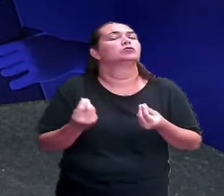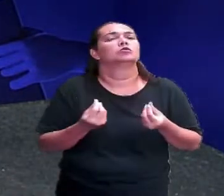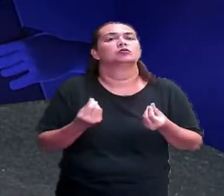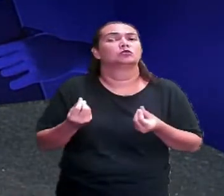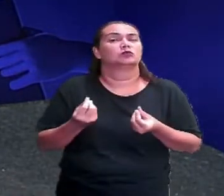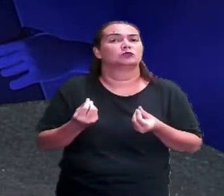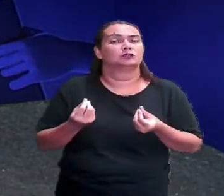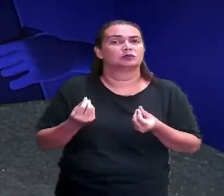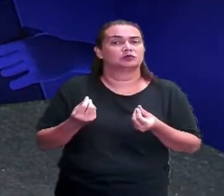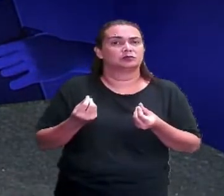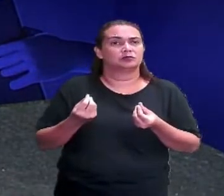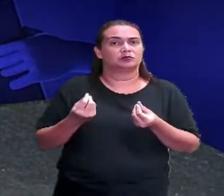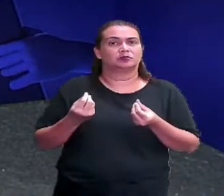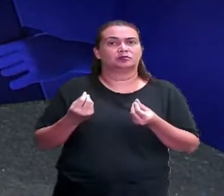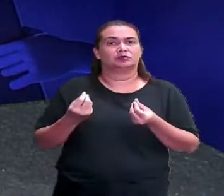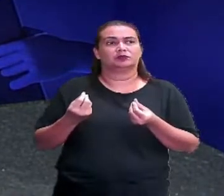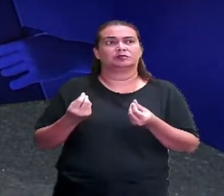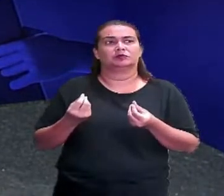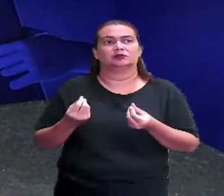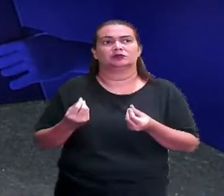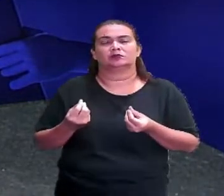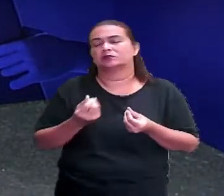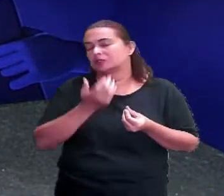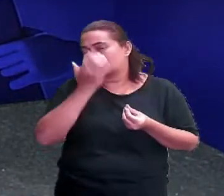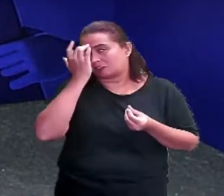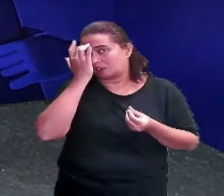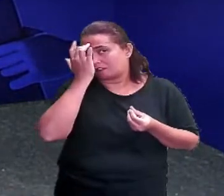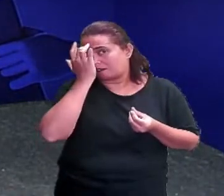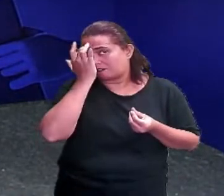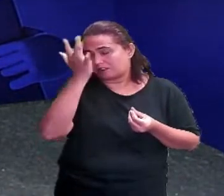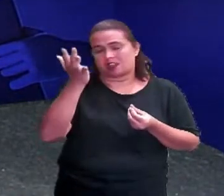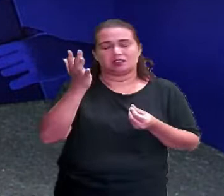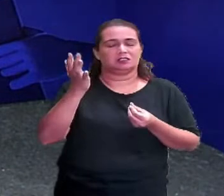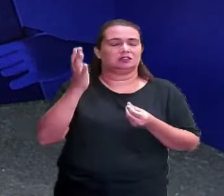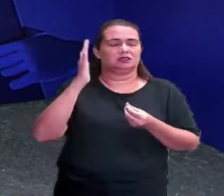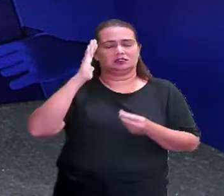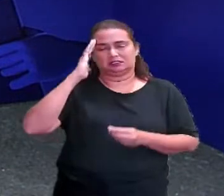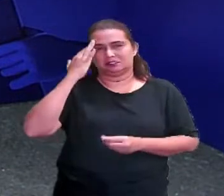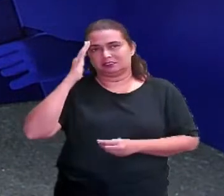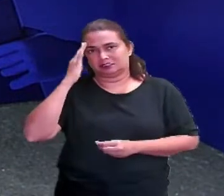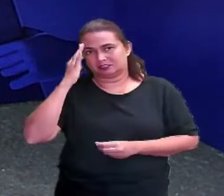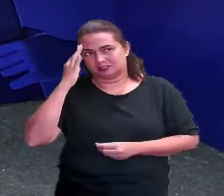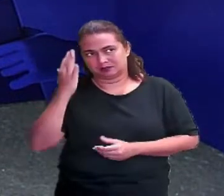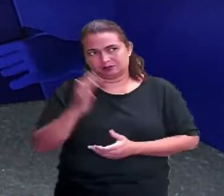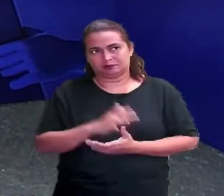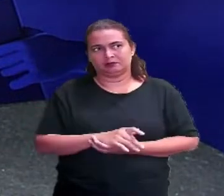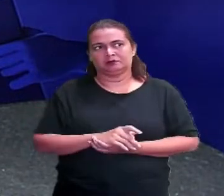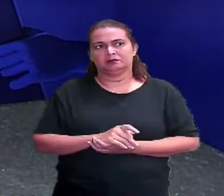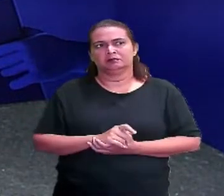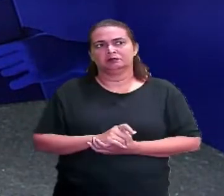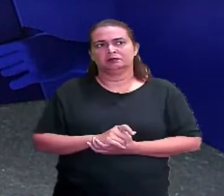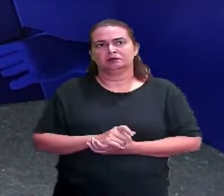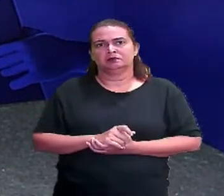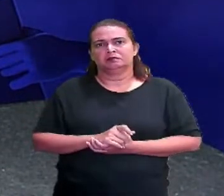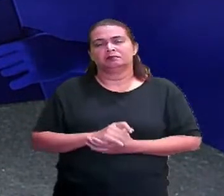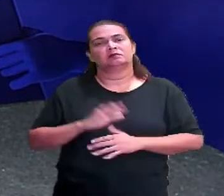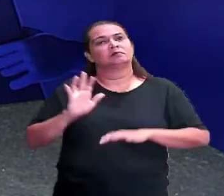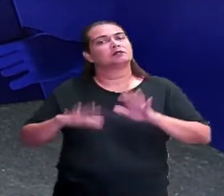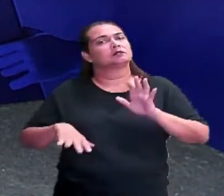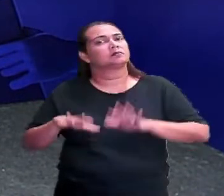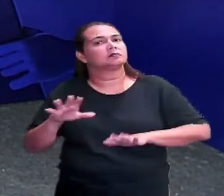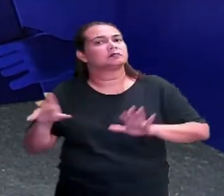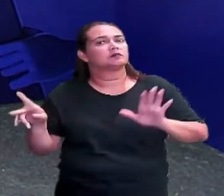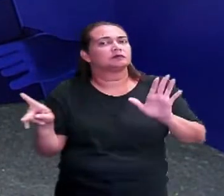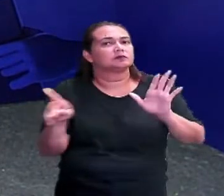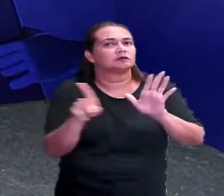jeito, digamos assim, mais fácil de se compreender. Então, por serem algo que muitas vezes é exclusivo de um pequeno